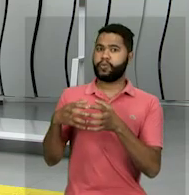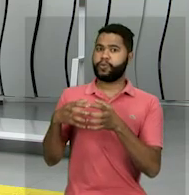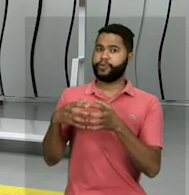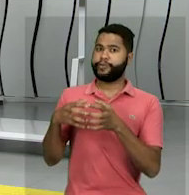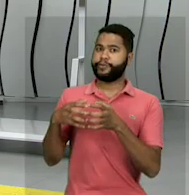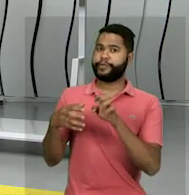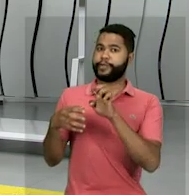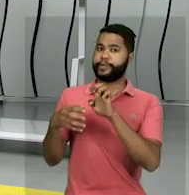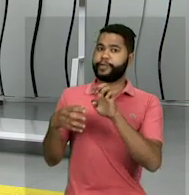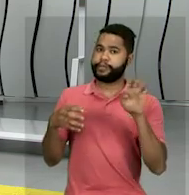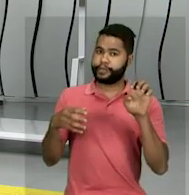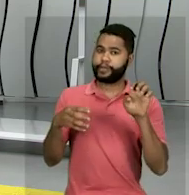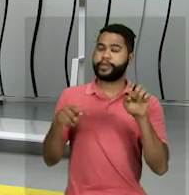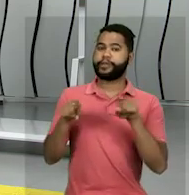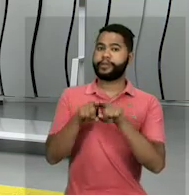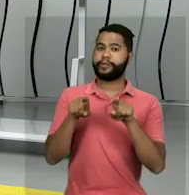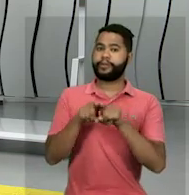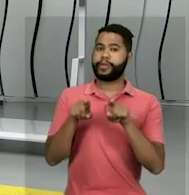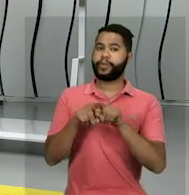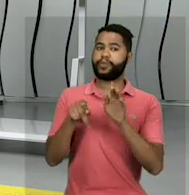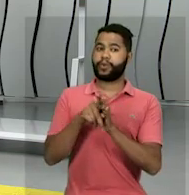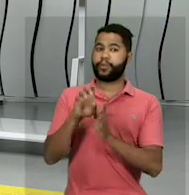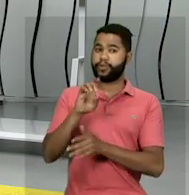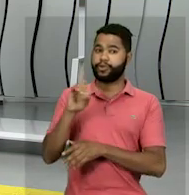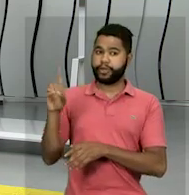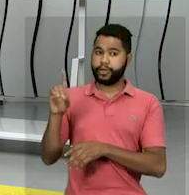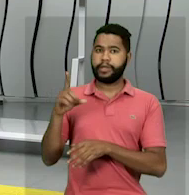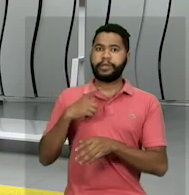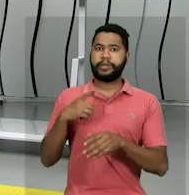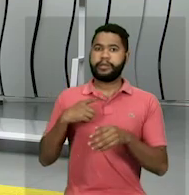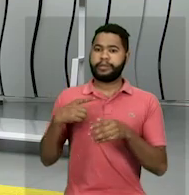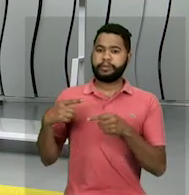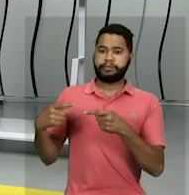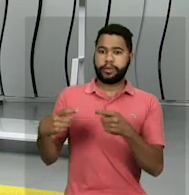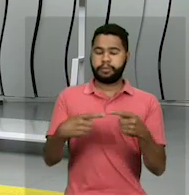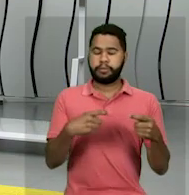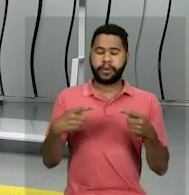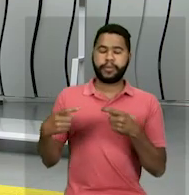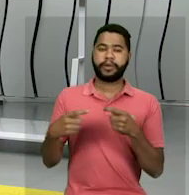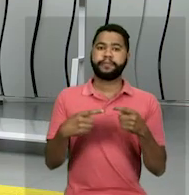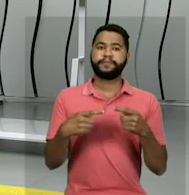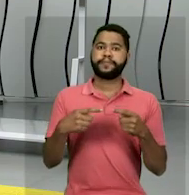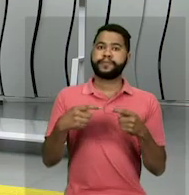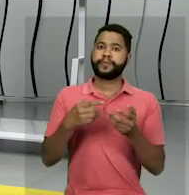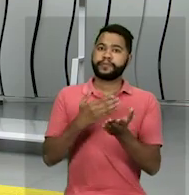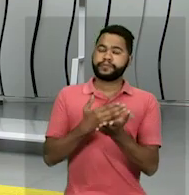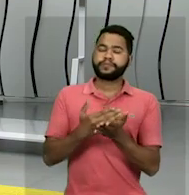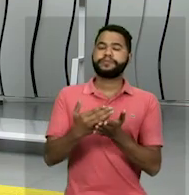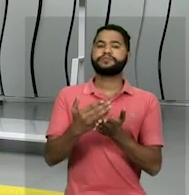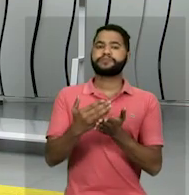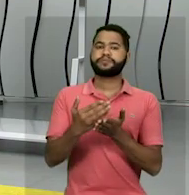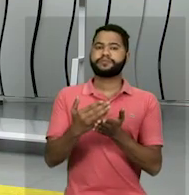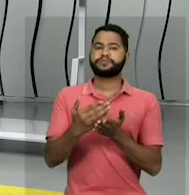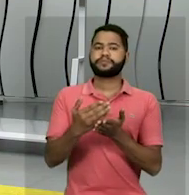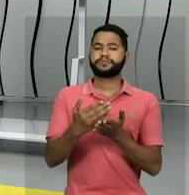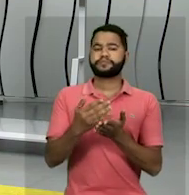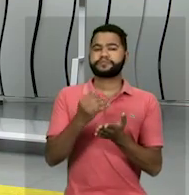direita. E nós estamos aí num contexto do período entre guerras e que nasceu ali, que surgiu